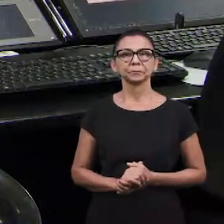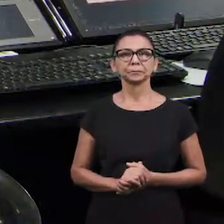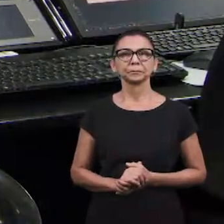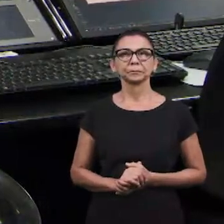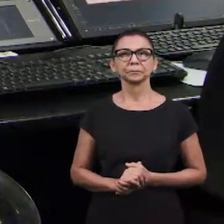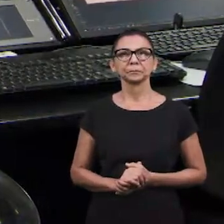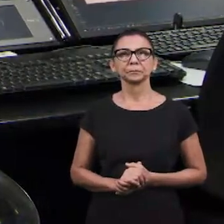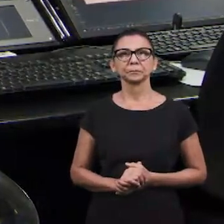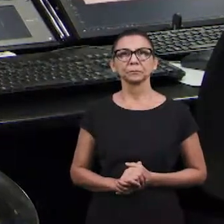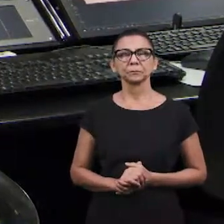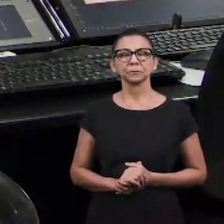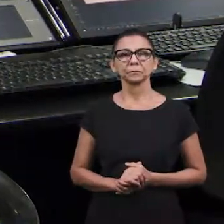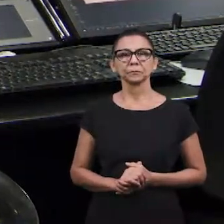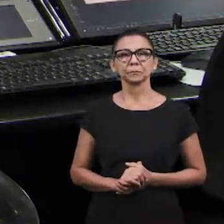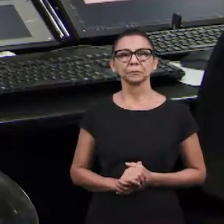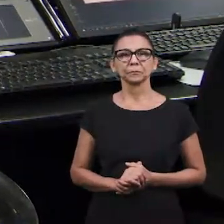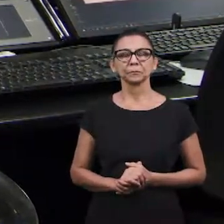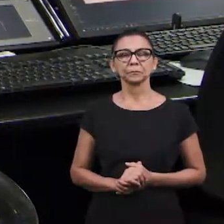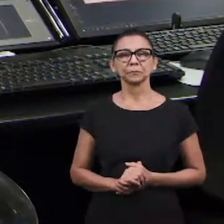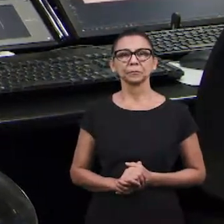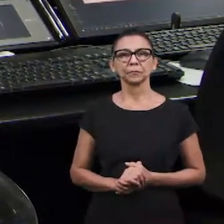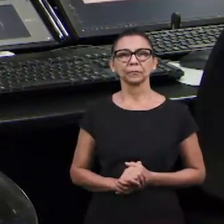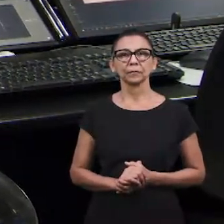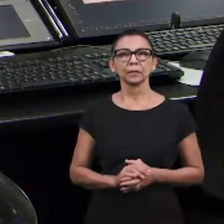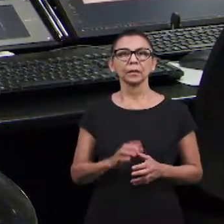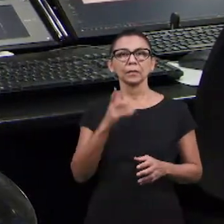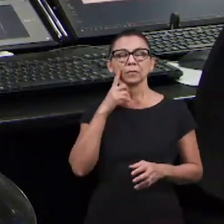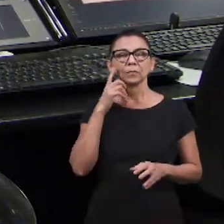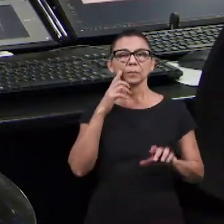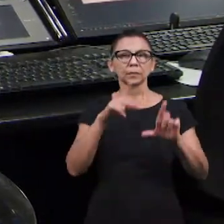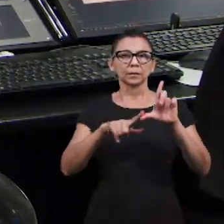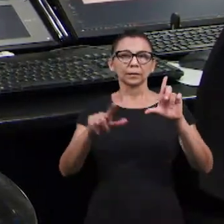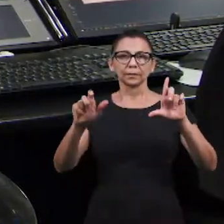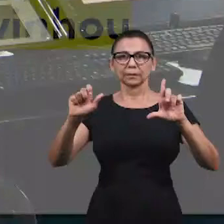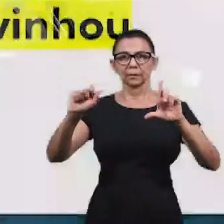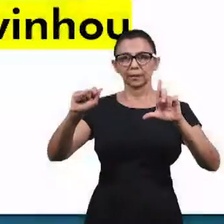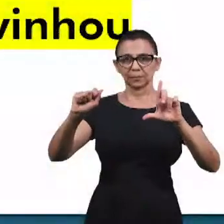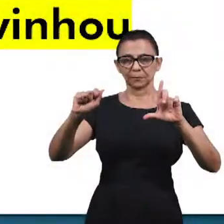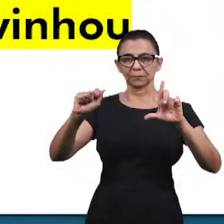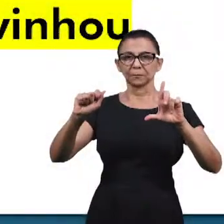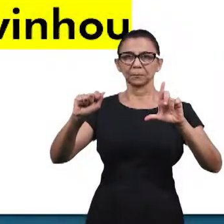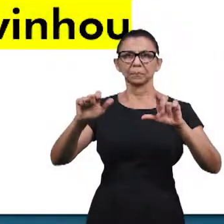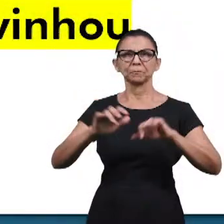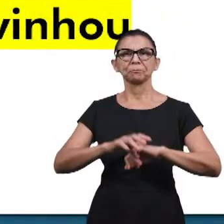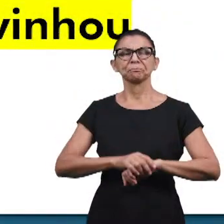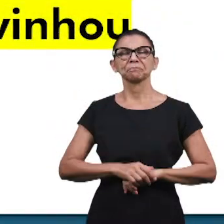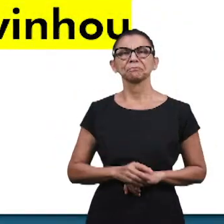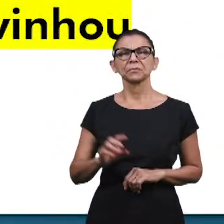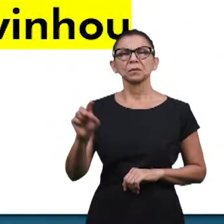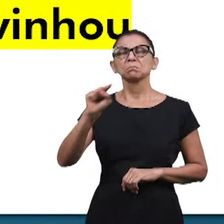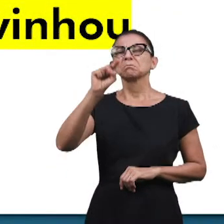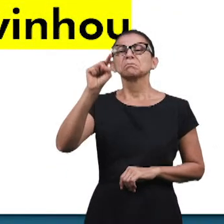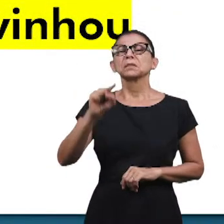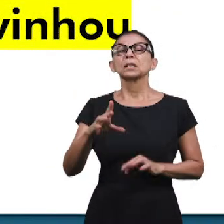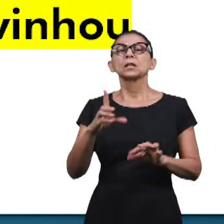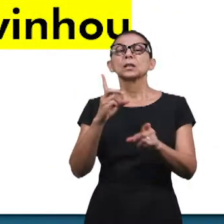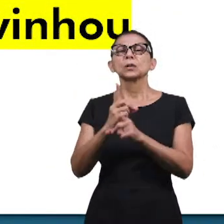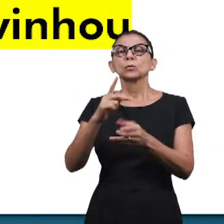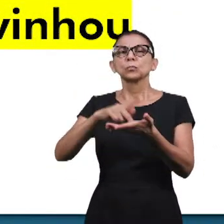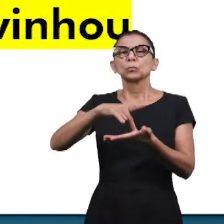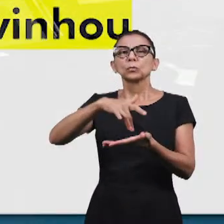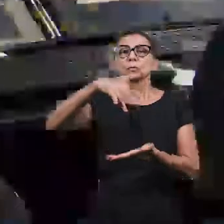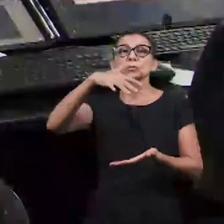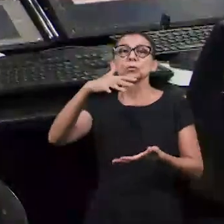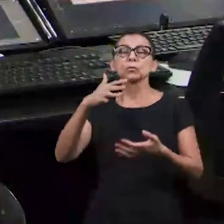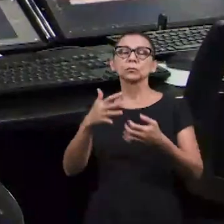D. Mas a letra A, ela tem a pergunta é a seguinte: quem achou o